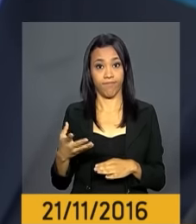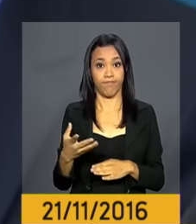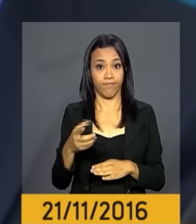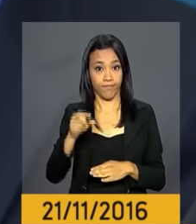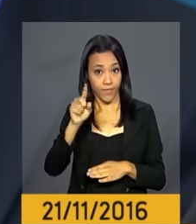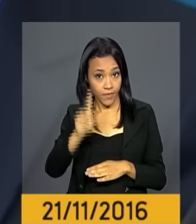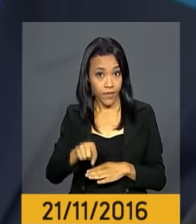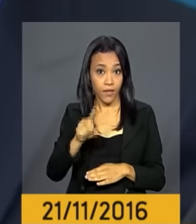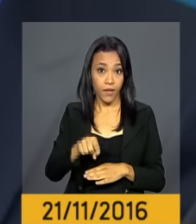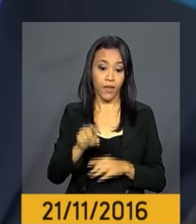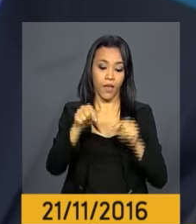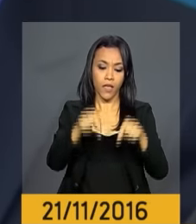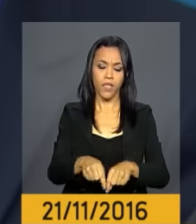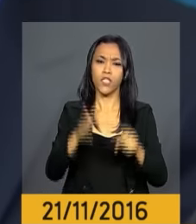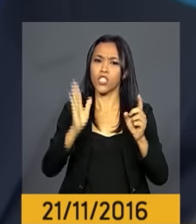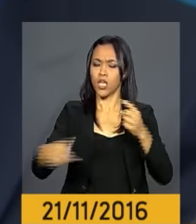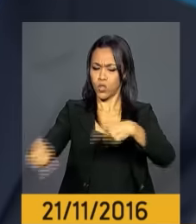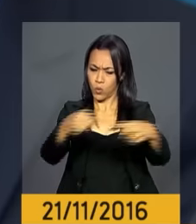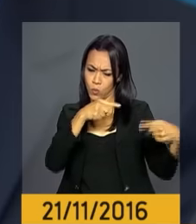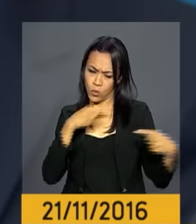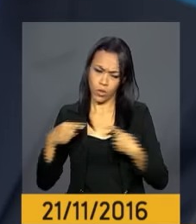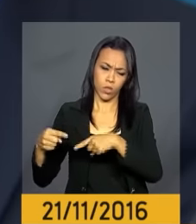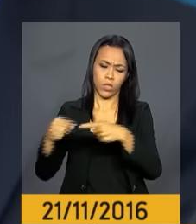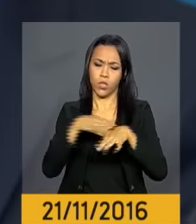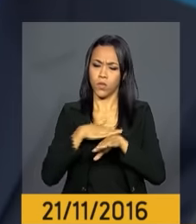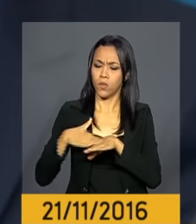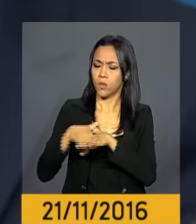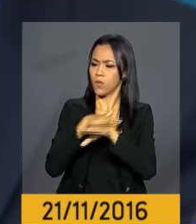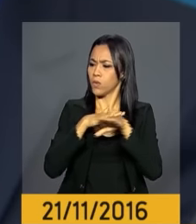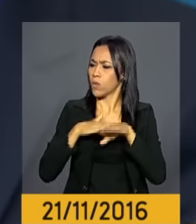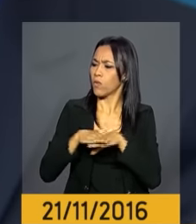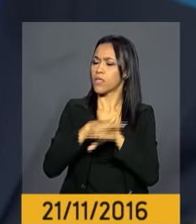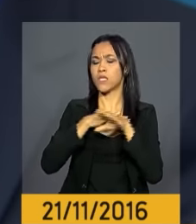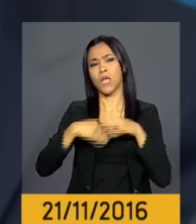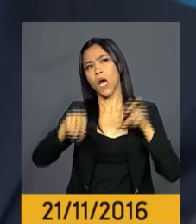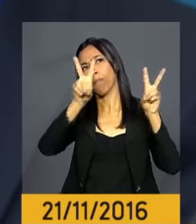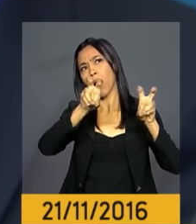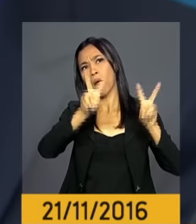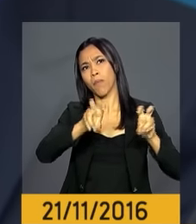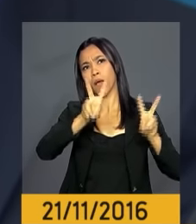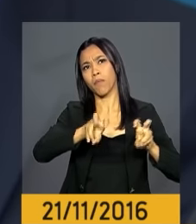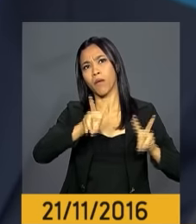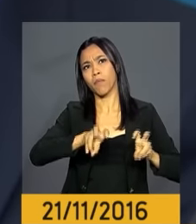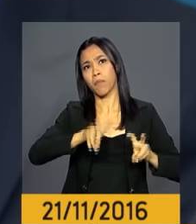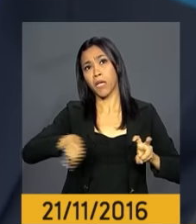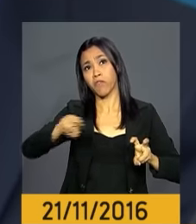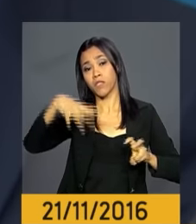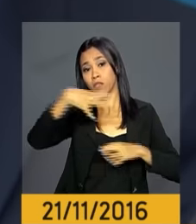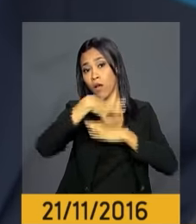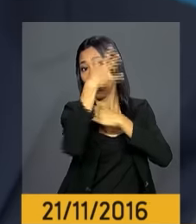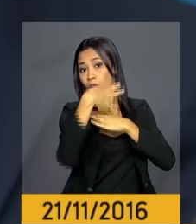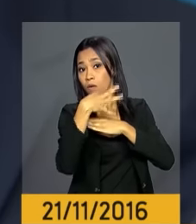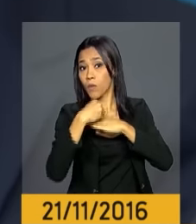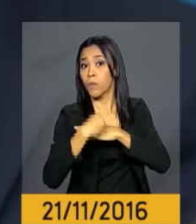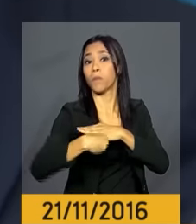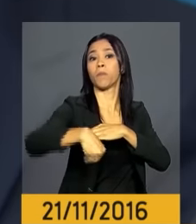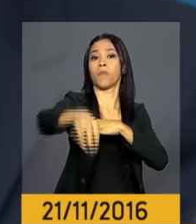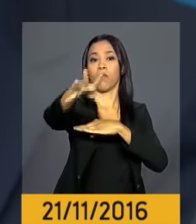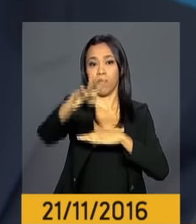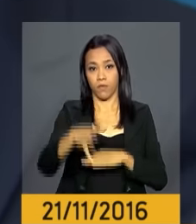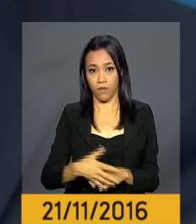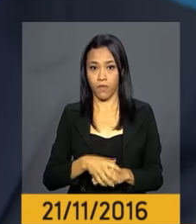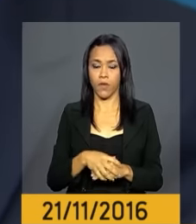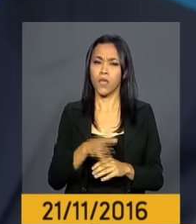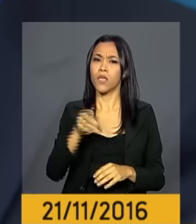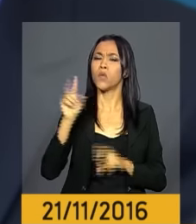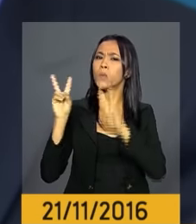que aqui foi debatido, foi discutido, foi levantado, foi mencionado, né? Como lembra o Germano Rigotto, e